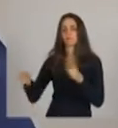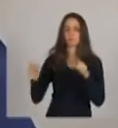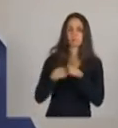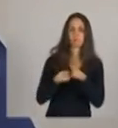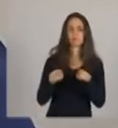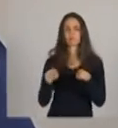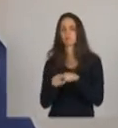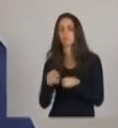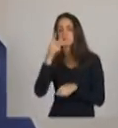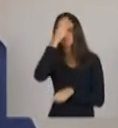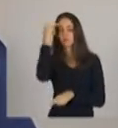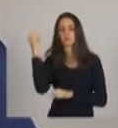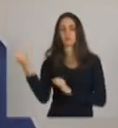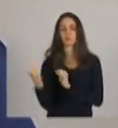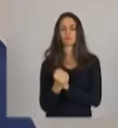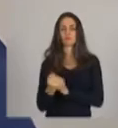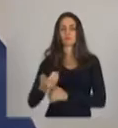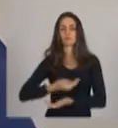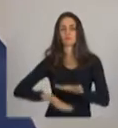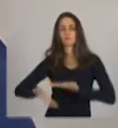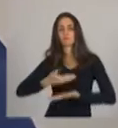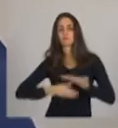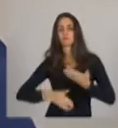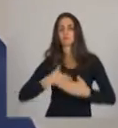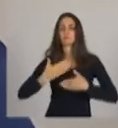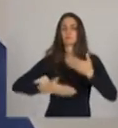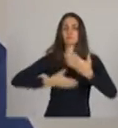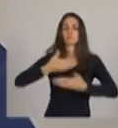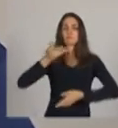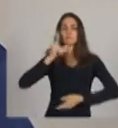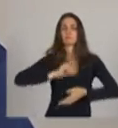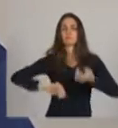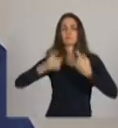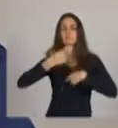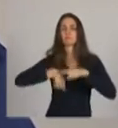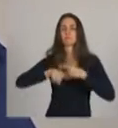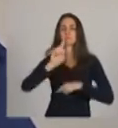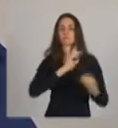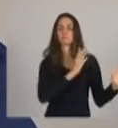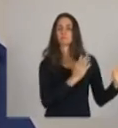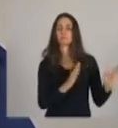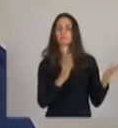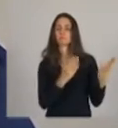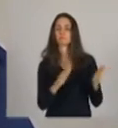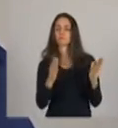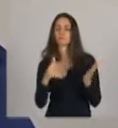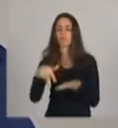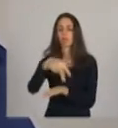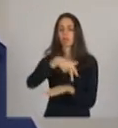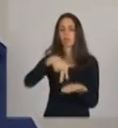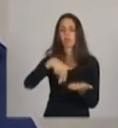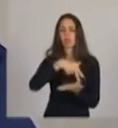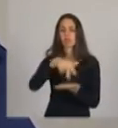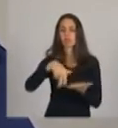com as pessoas que acompanhavam o seu trabalho, ela vai transformando essa questão da dança